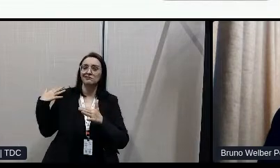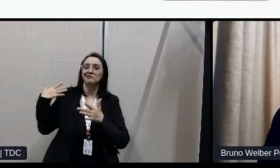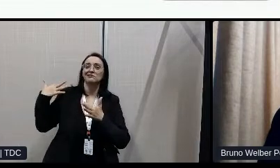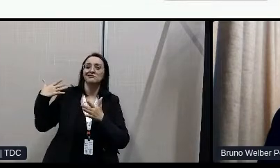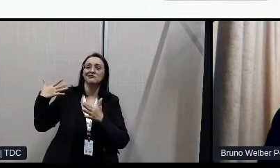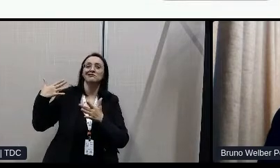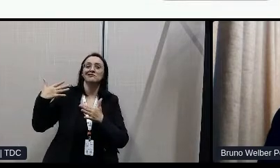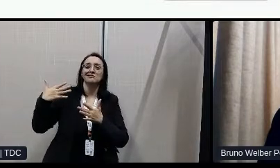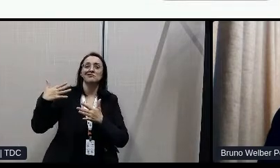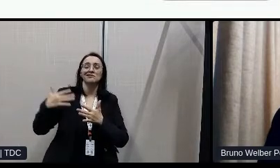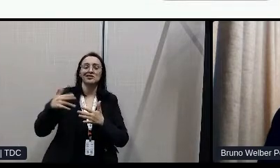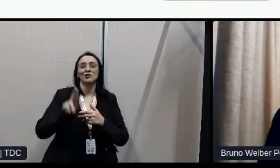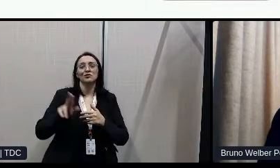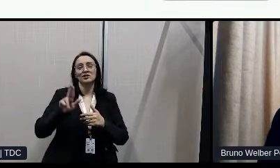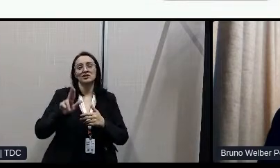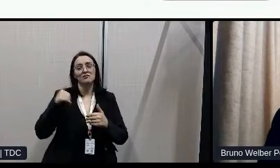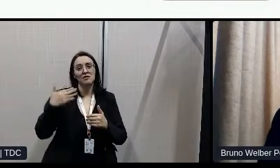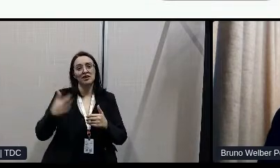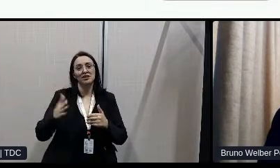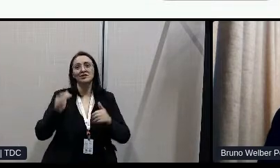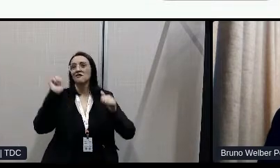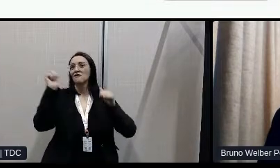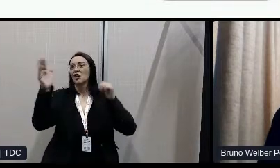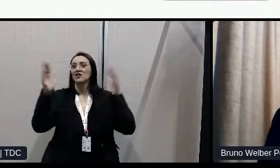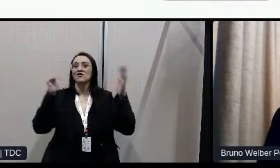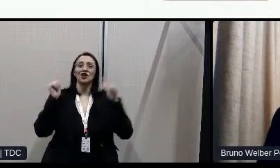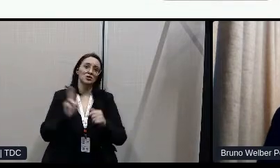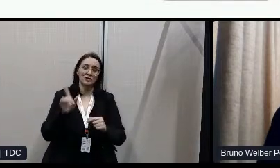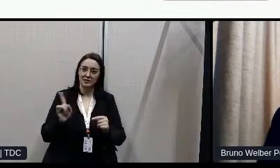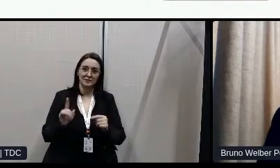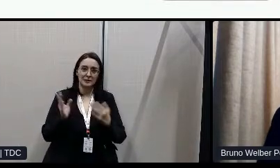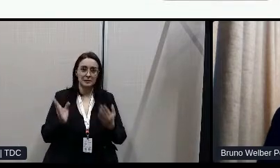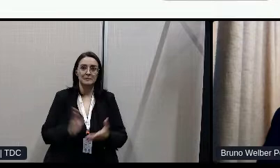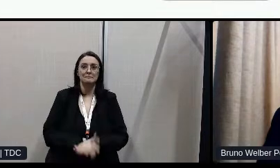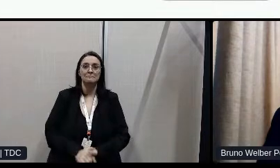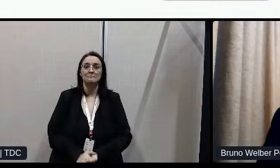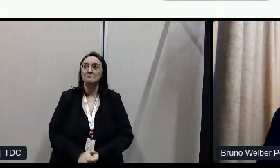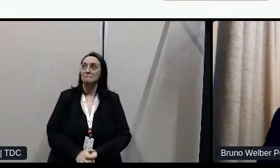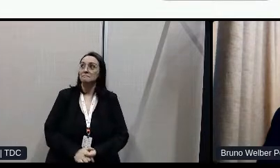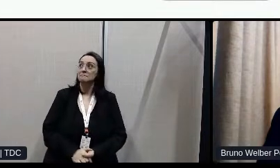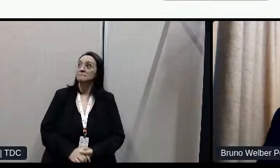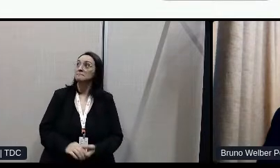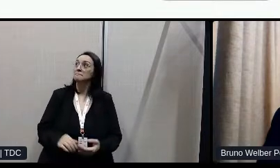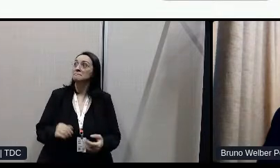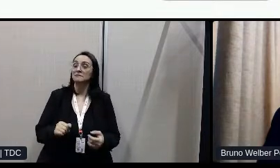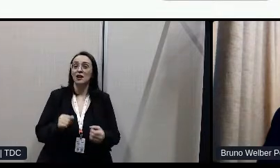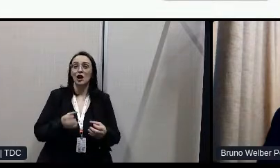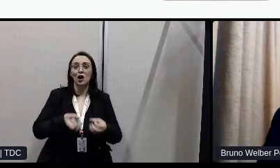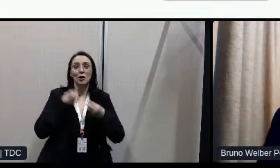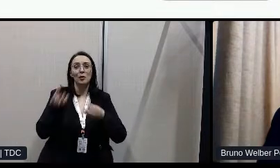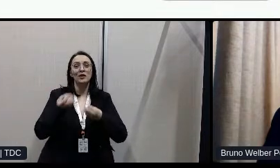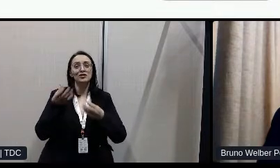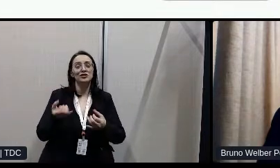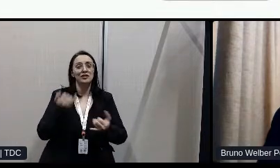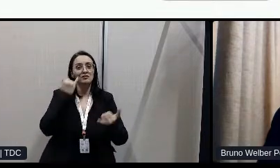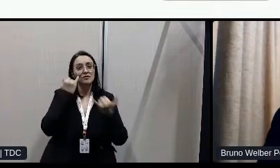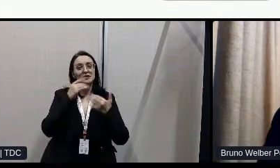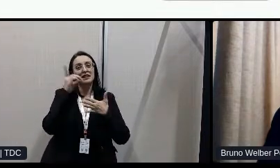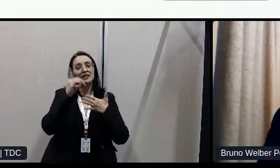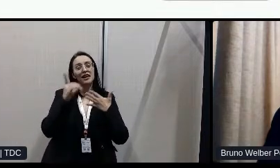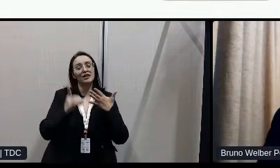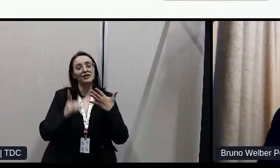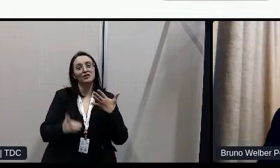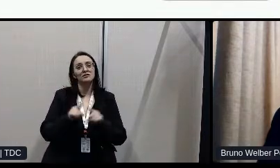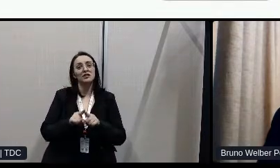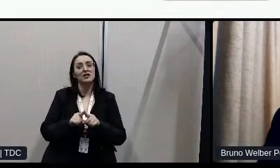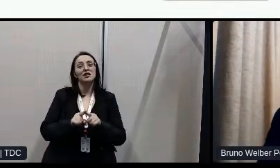leitor de tela mais usado, quanto lá fora não. E quando a gente compartilhou esses dados, que a gente fez um depara com o